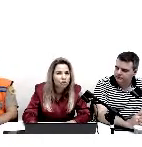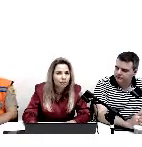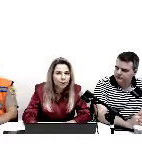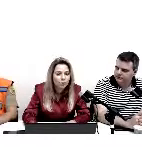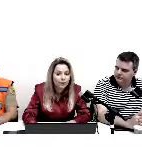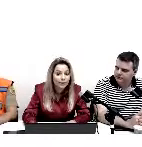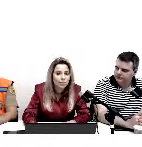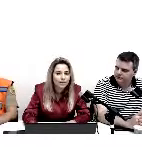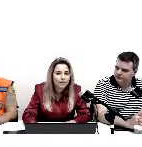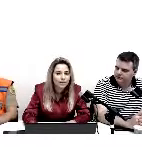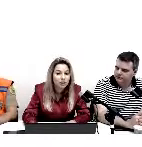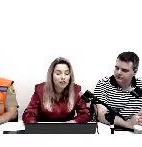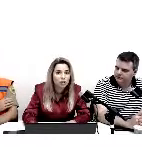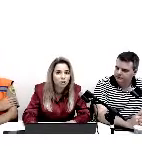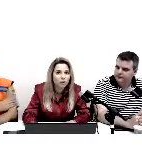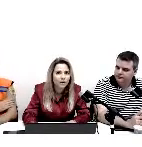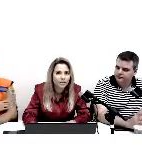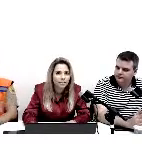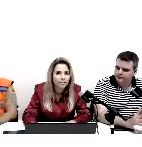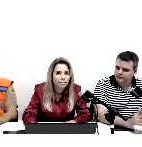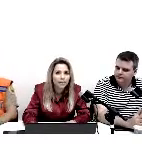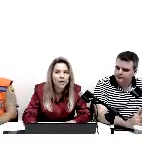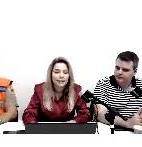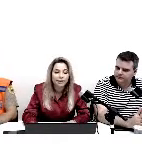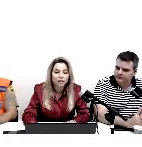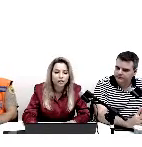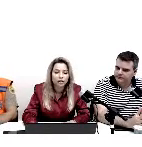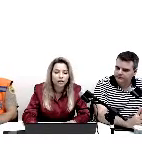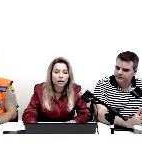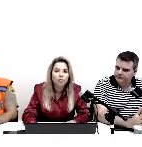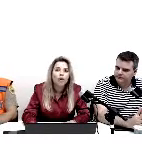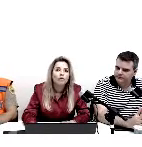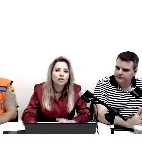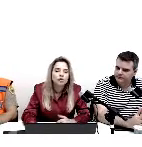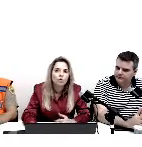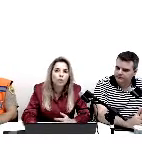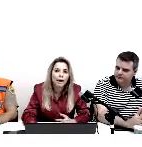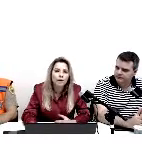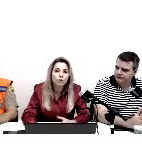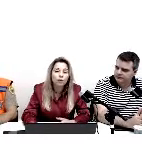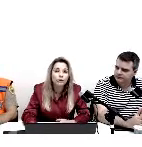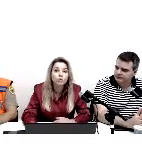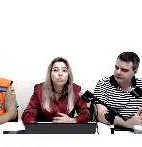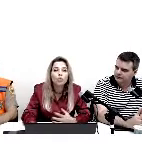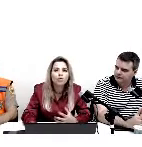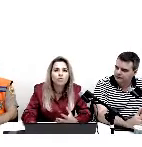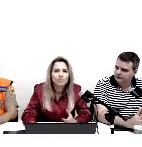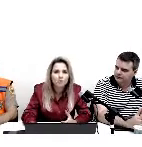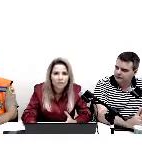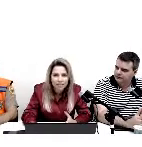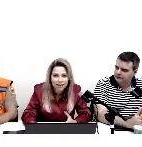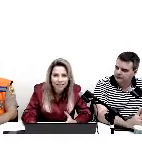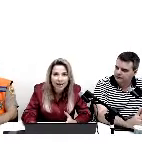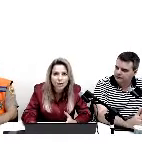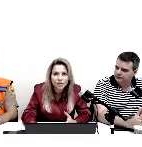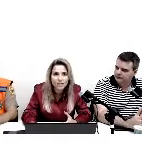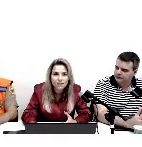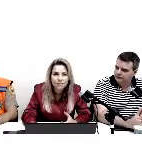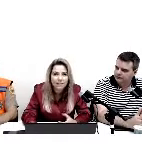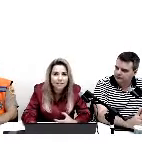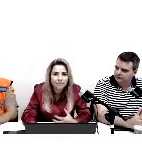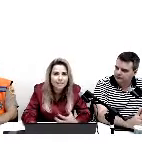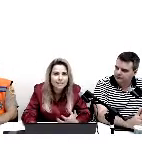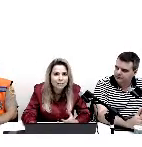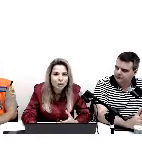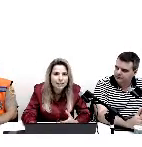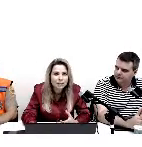casos de pneumonia por esse agente desconhecido. Desde então, foi descoberto que um novo vírus estava causando